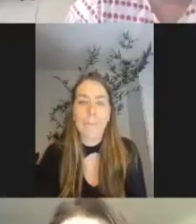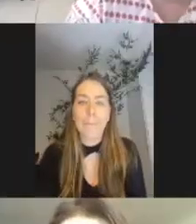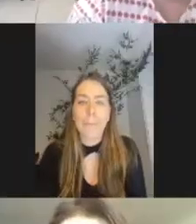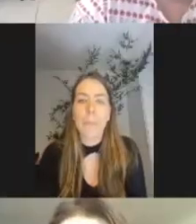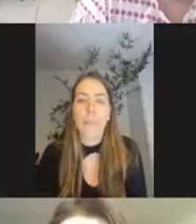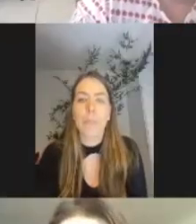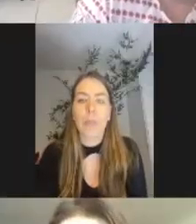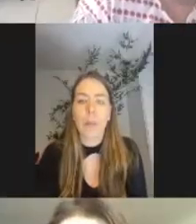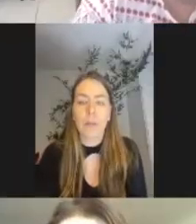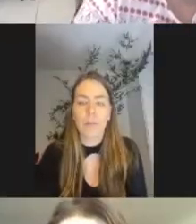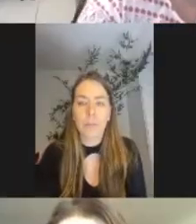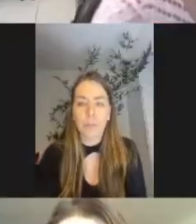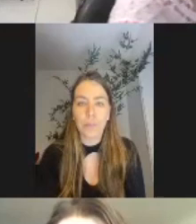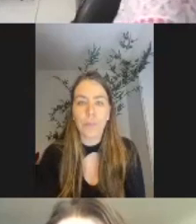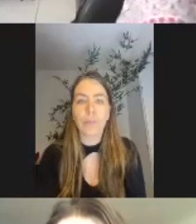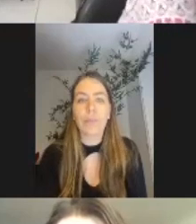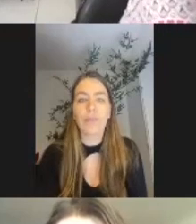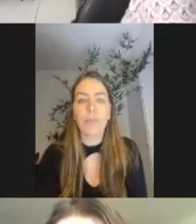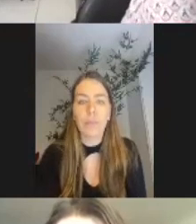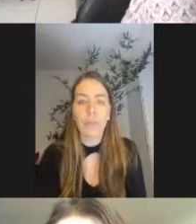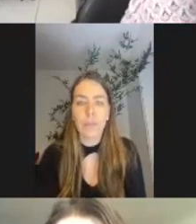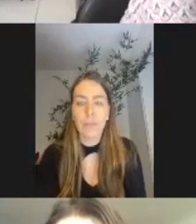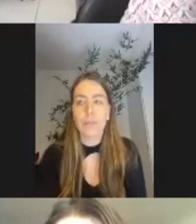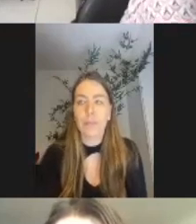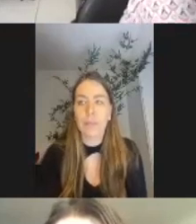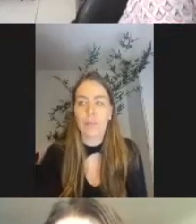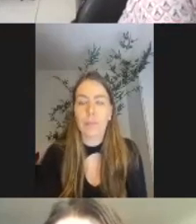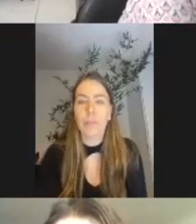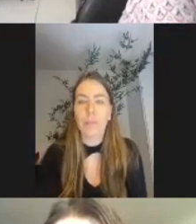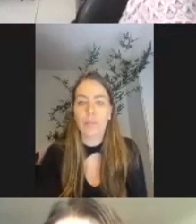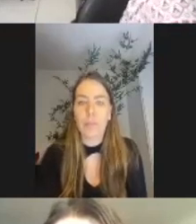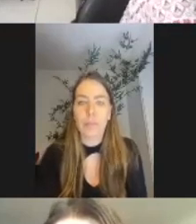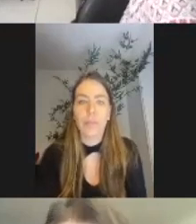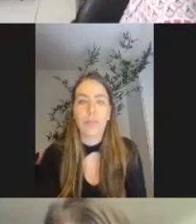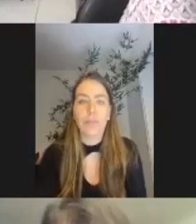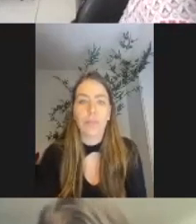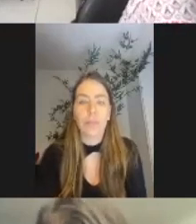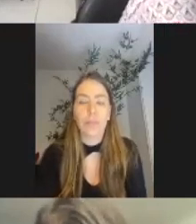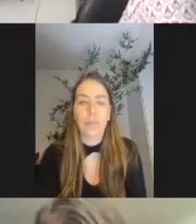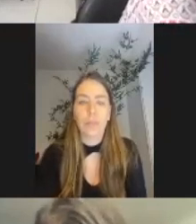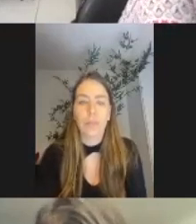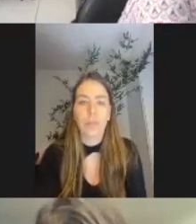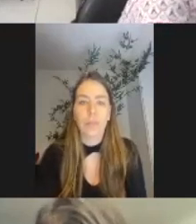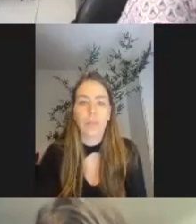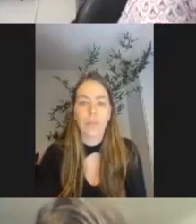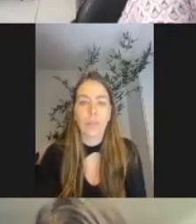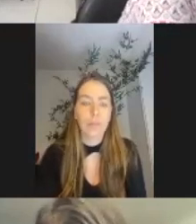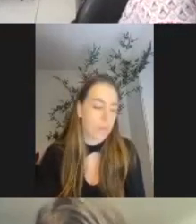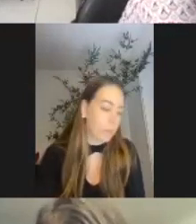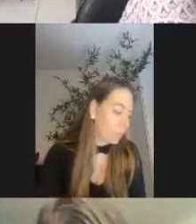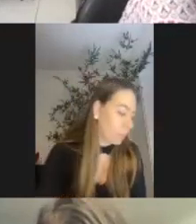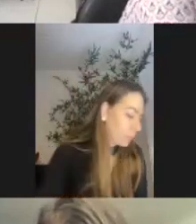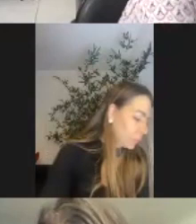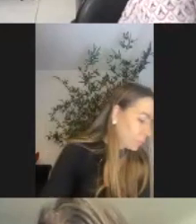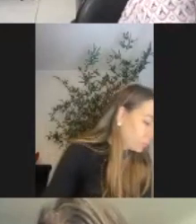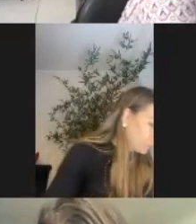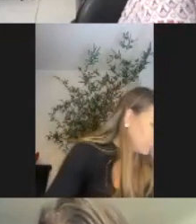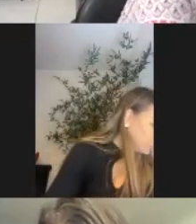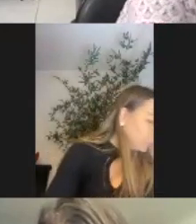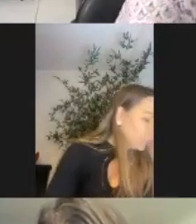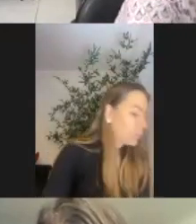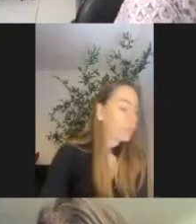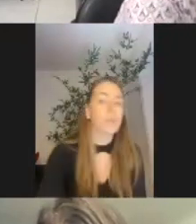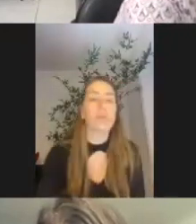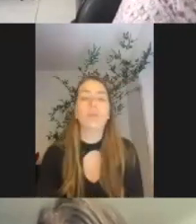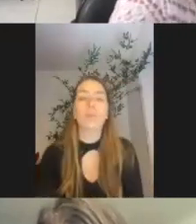Tá? Então, esse gráfico aqui, que eu mostro muito no meu atendimento, e que tem nas nossas apostilas também, né? Quem